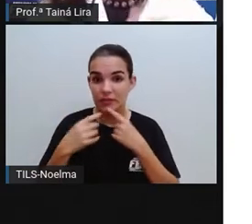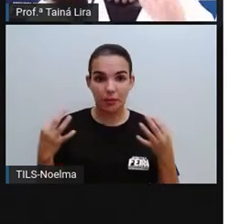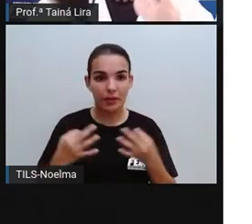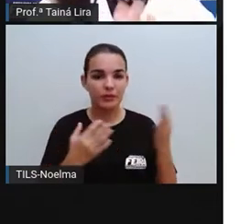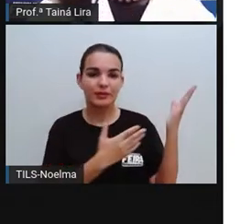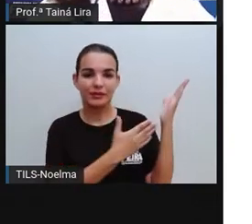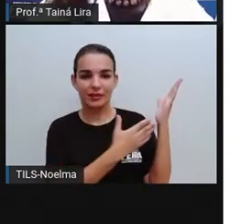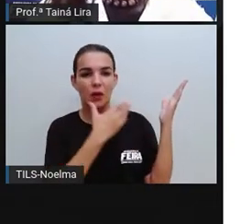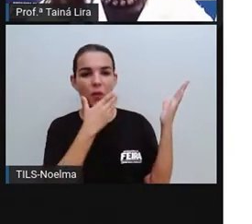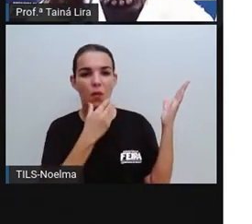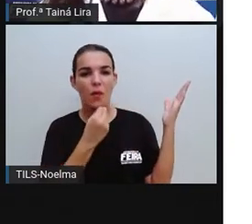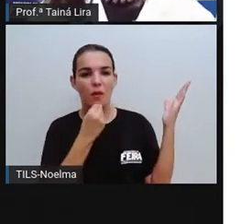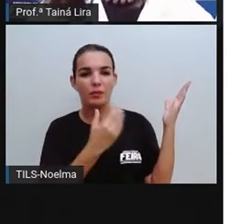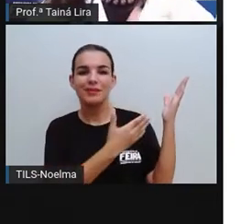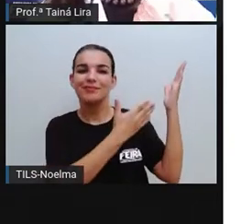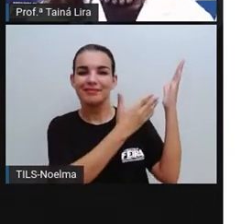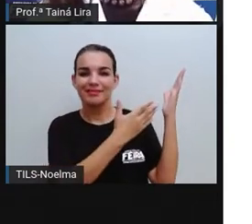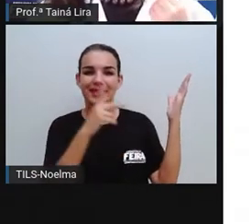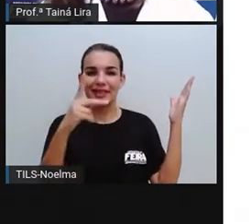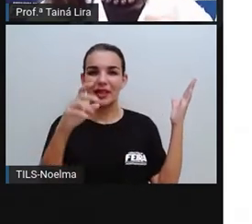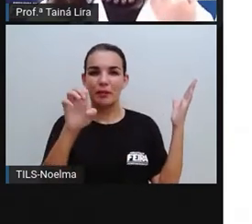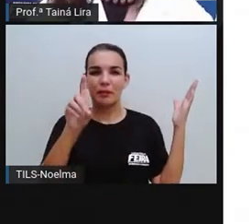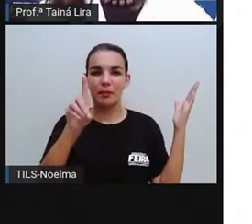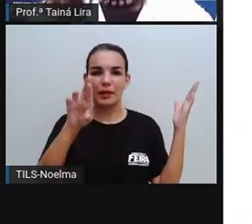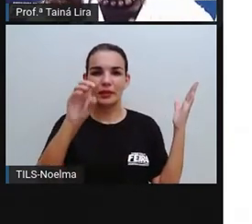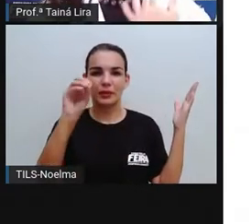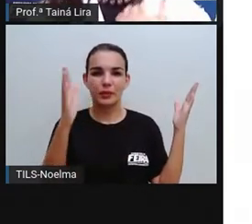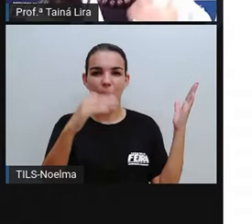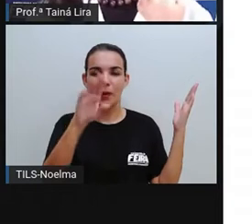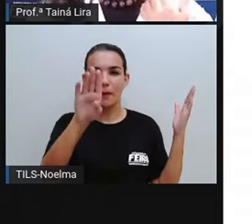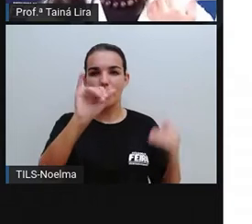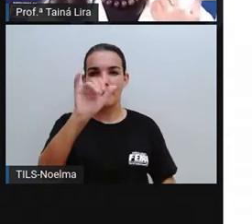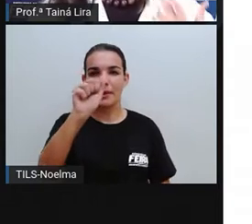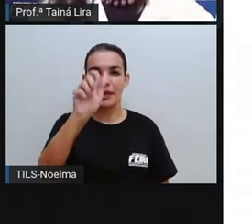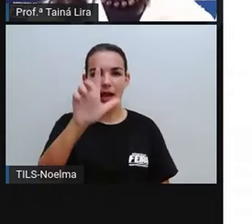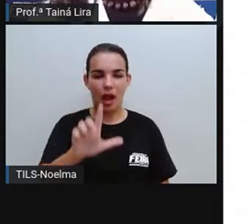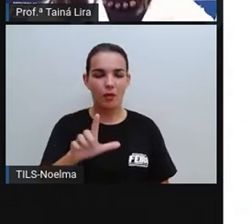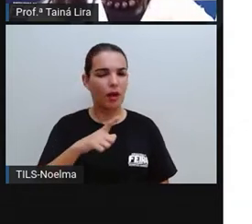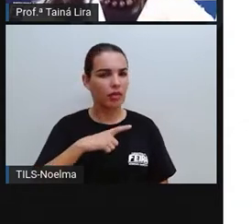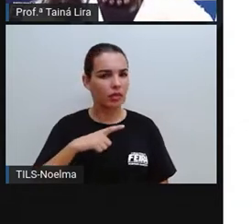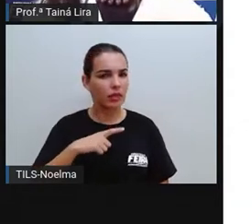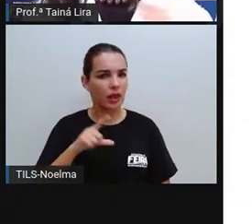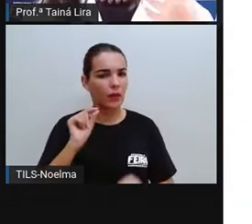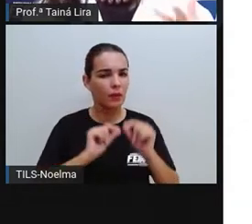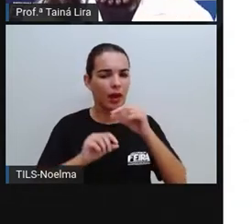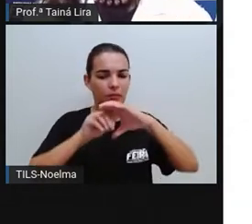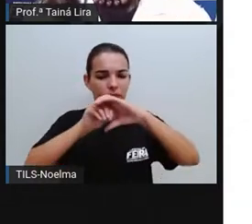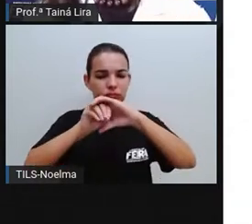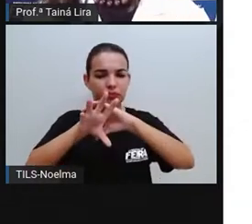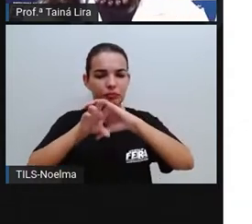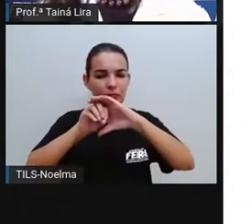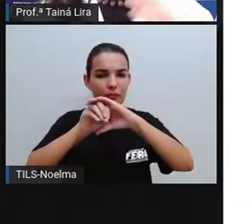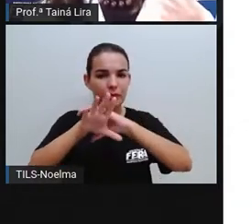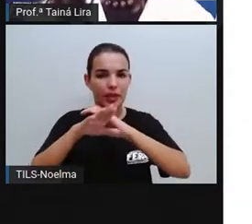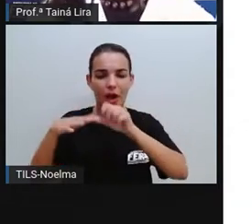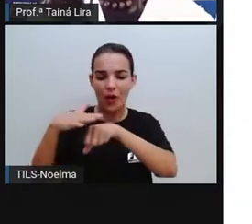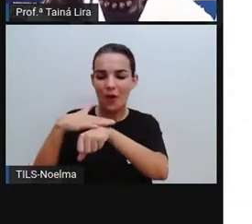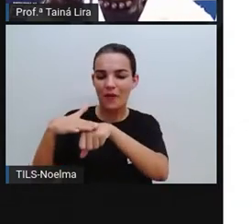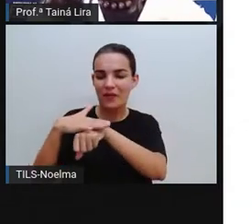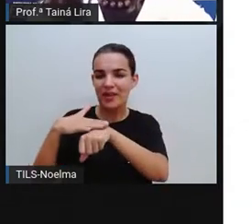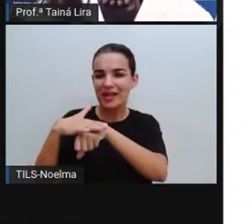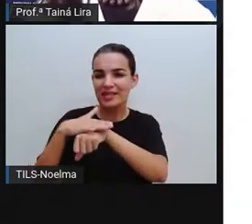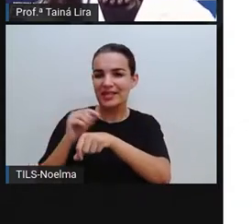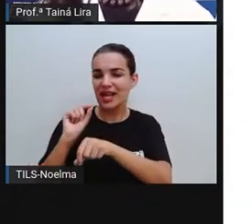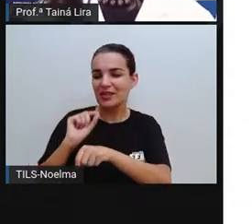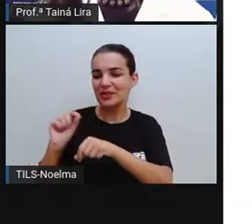lá, o primeiro que eu trouxe, ó, é Pedro Bial. Inclusive, ele tem um programa, né, Conversa com Bial, que é justamente